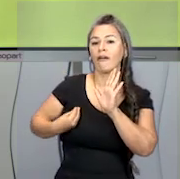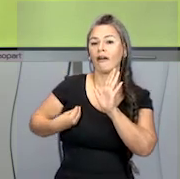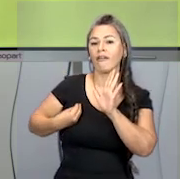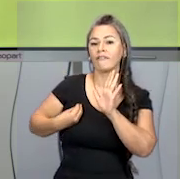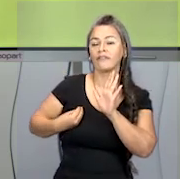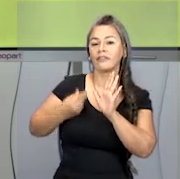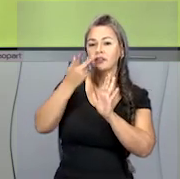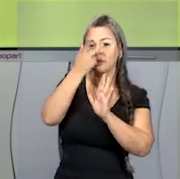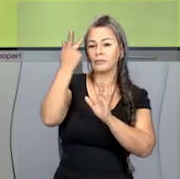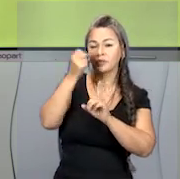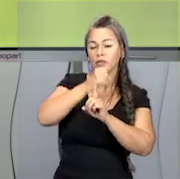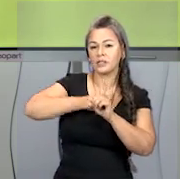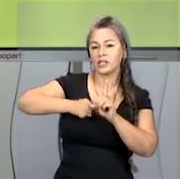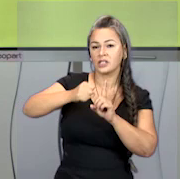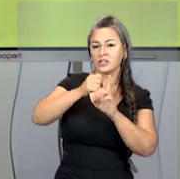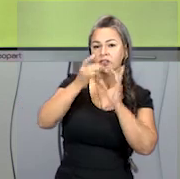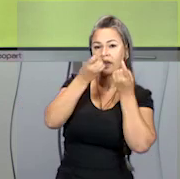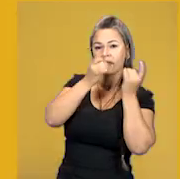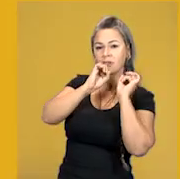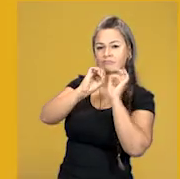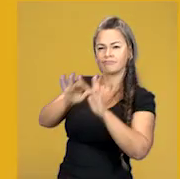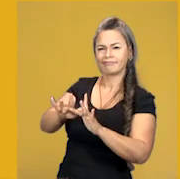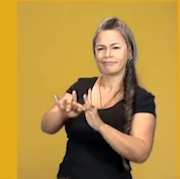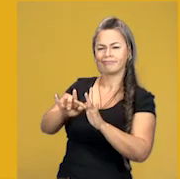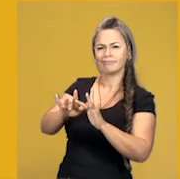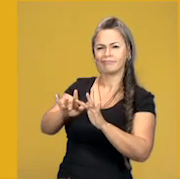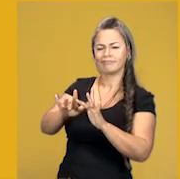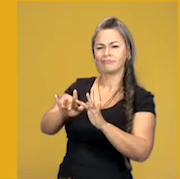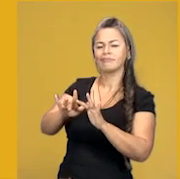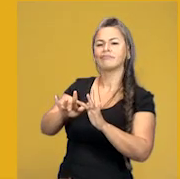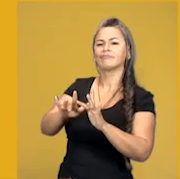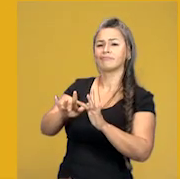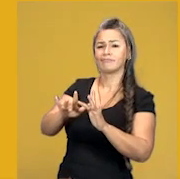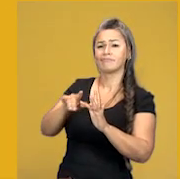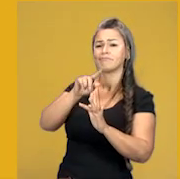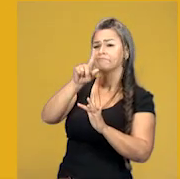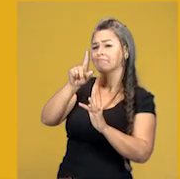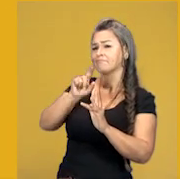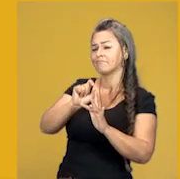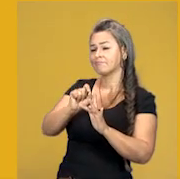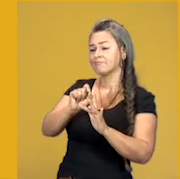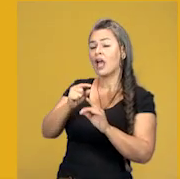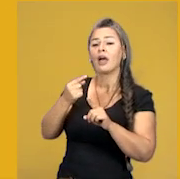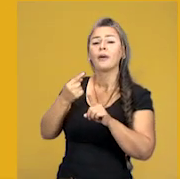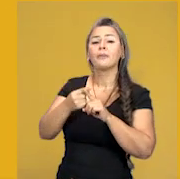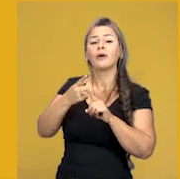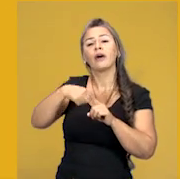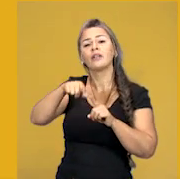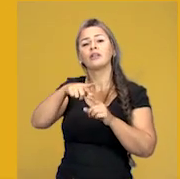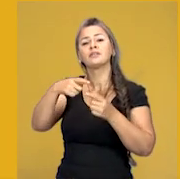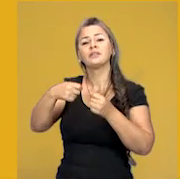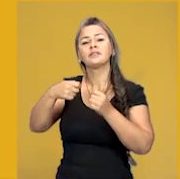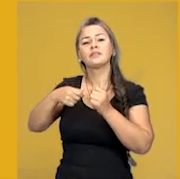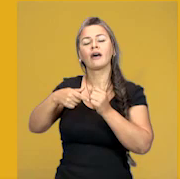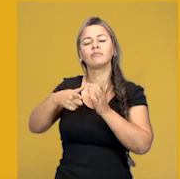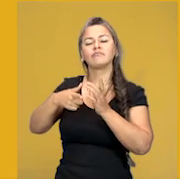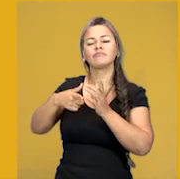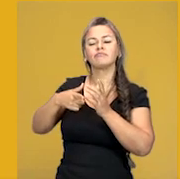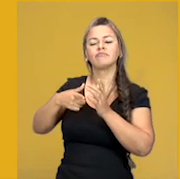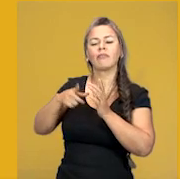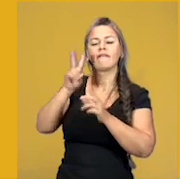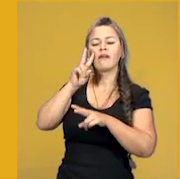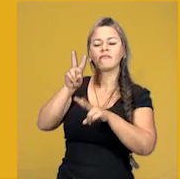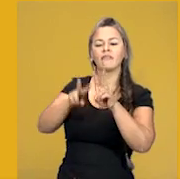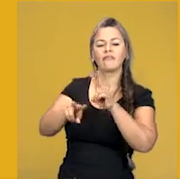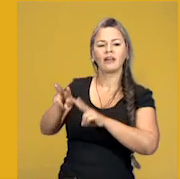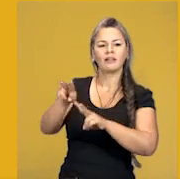dela? Mais ainda, por que não entender o marginal como que está mal integrado na sociedade? Em outras palavras, o que está